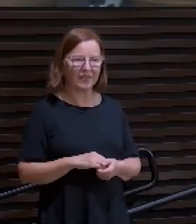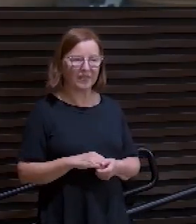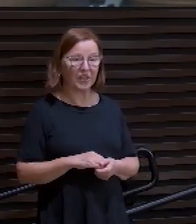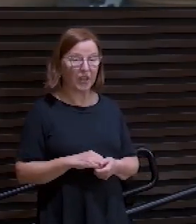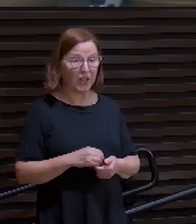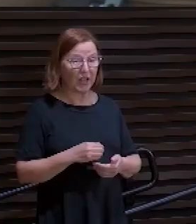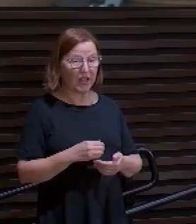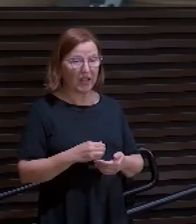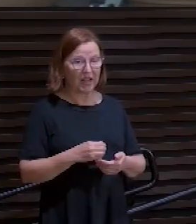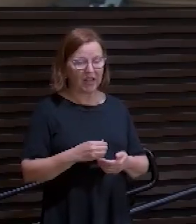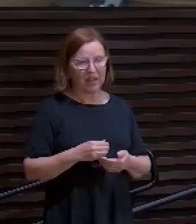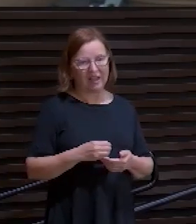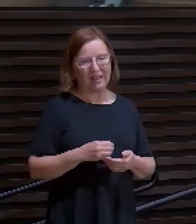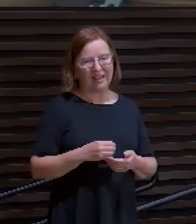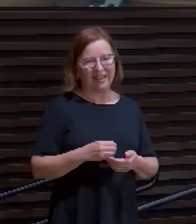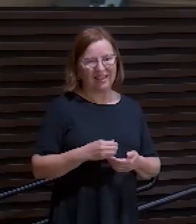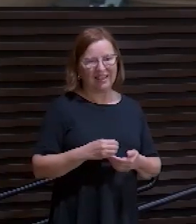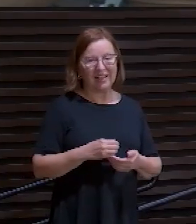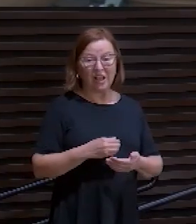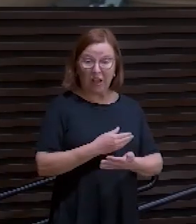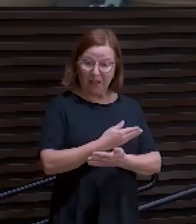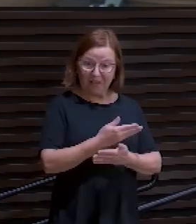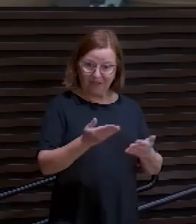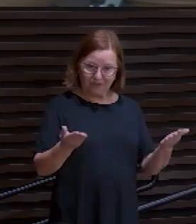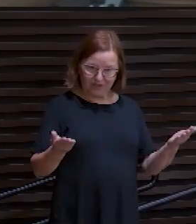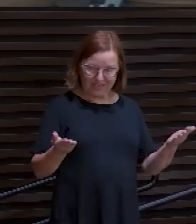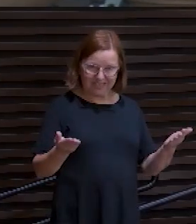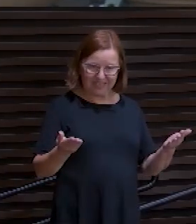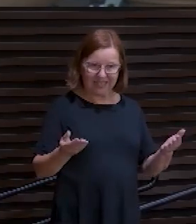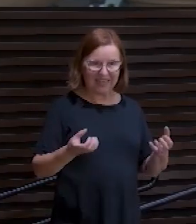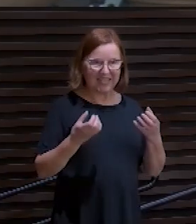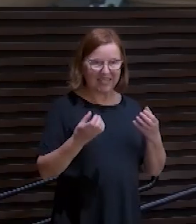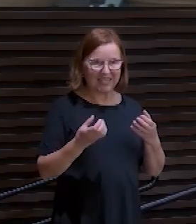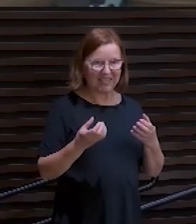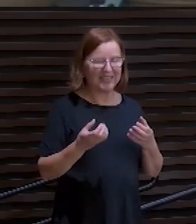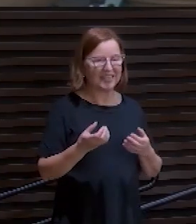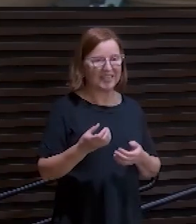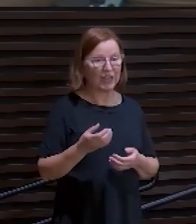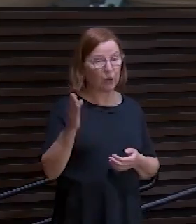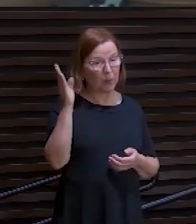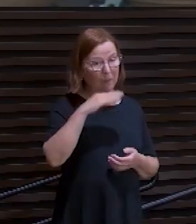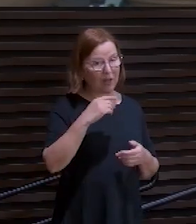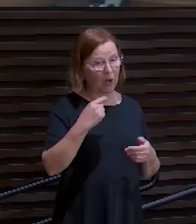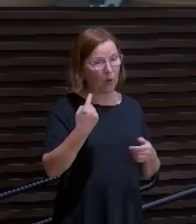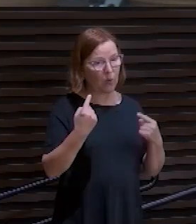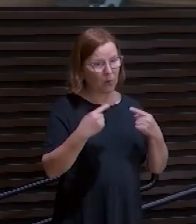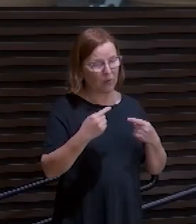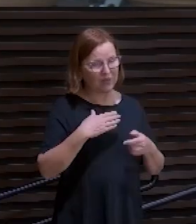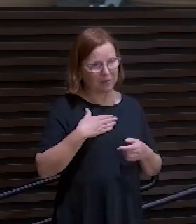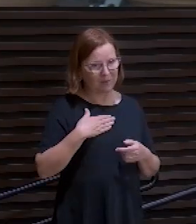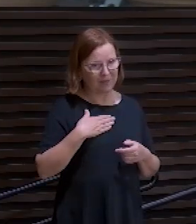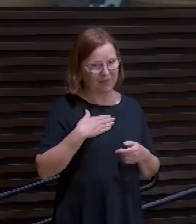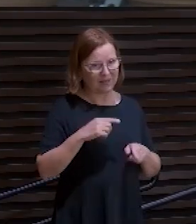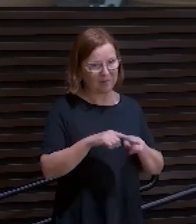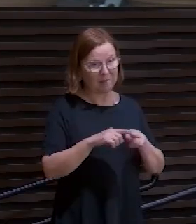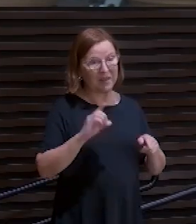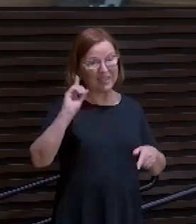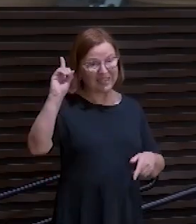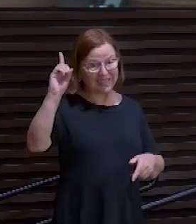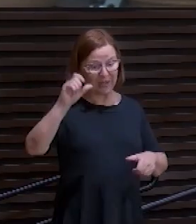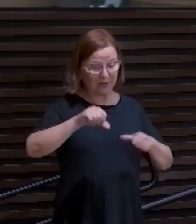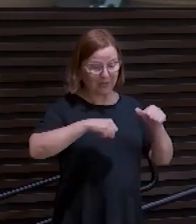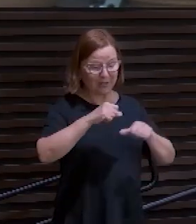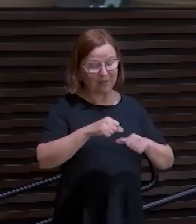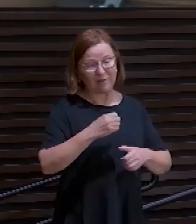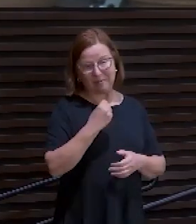intentaram o mal contra mim e Deus, porém, intentou o bem. Ou seja, A intenção dos vossos atos